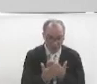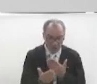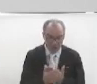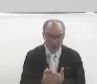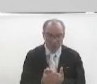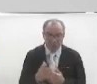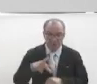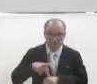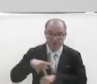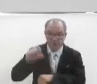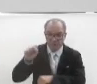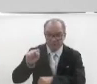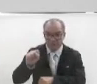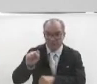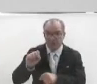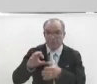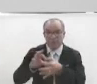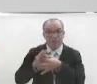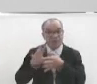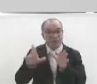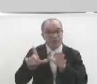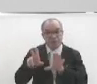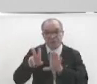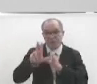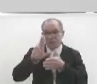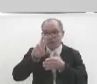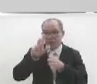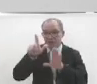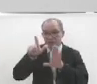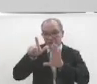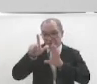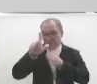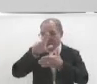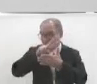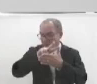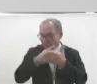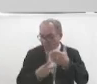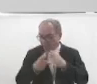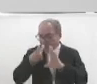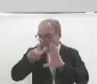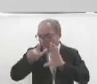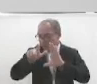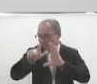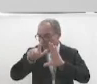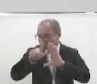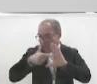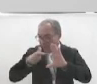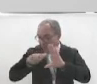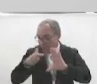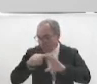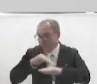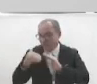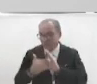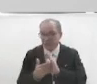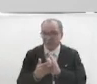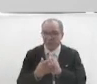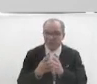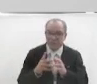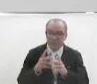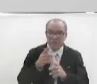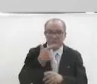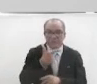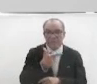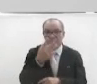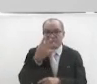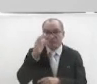graduada em licenciatura plena classe B requisitos de classe anterior mais qualificação única de no